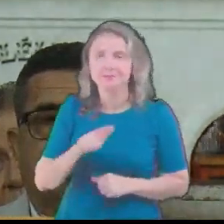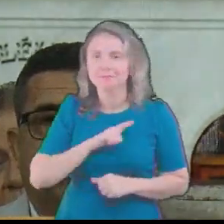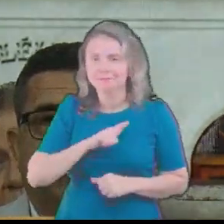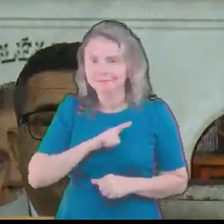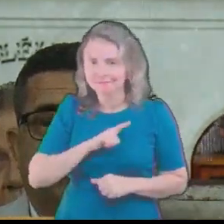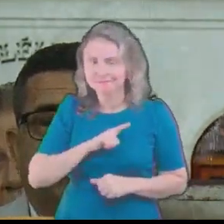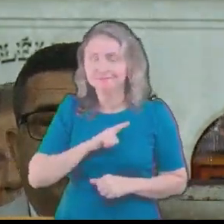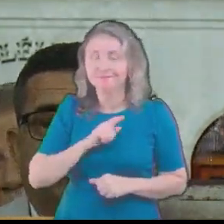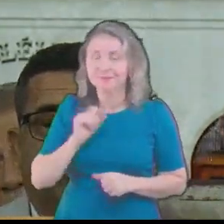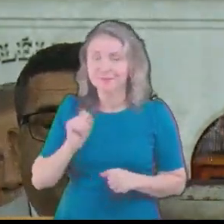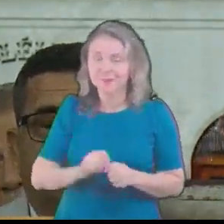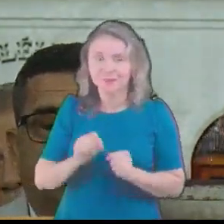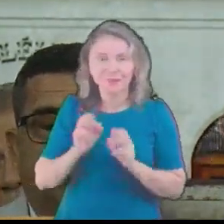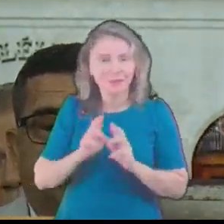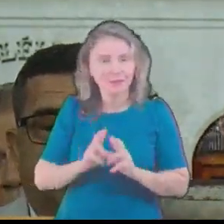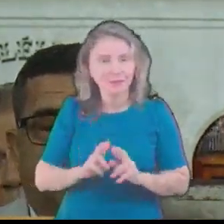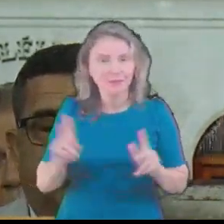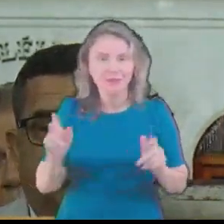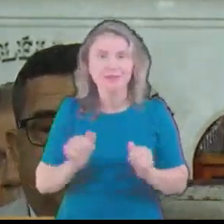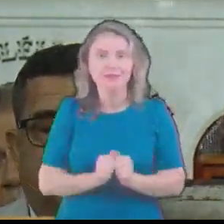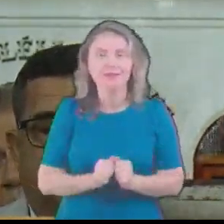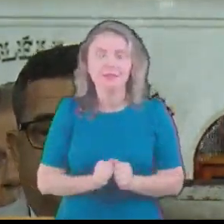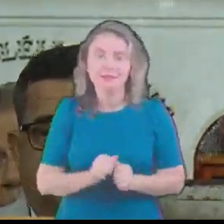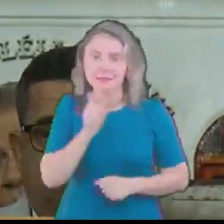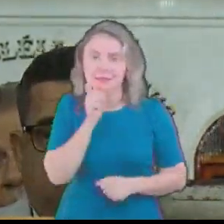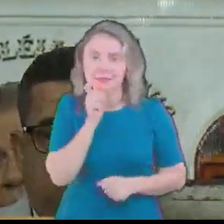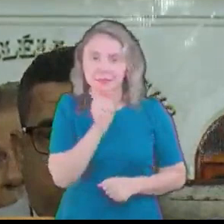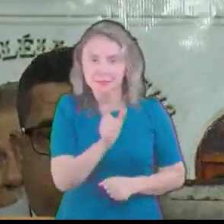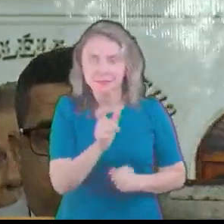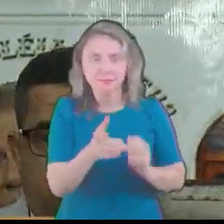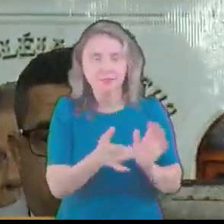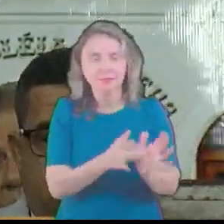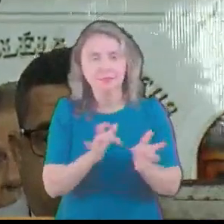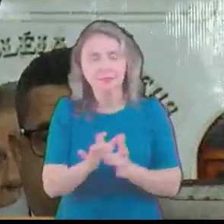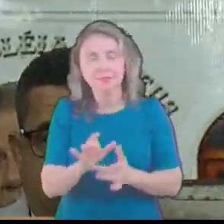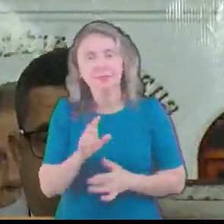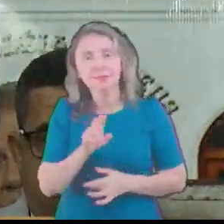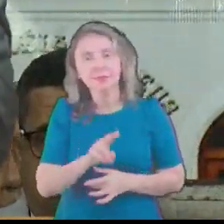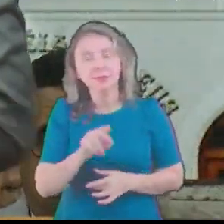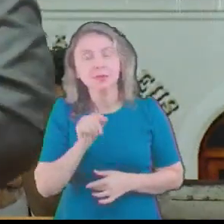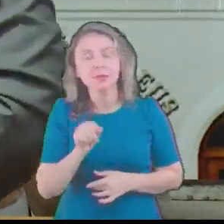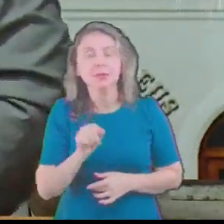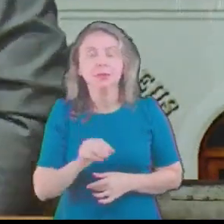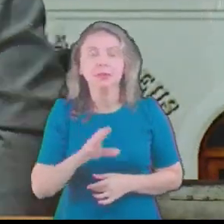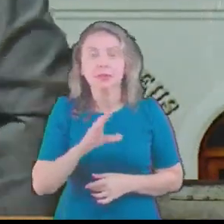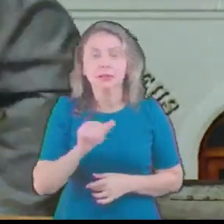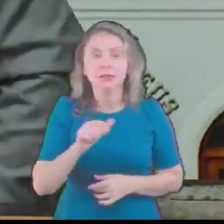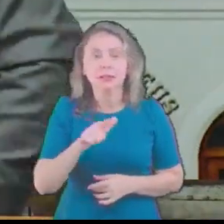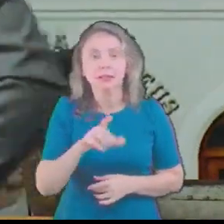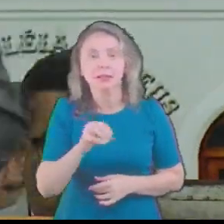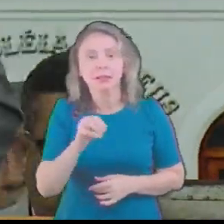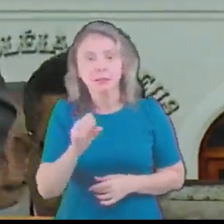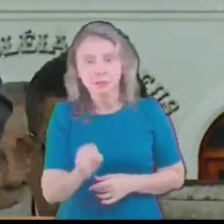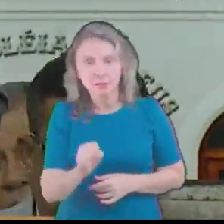irmãos. A palavra que Jesus usa lá é kalos. Ela fez algo